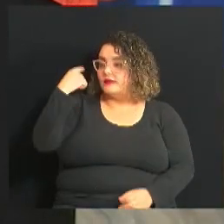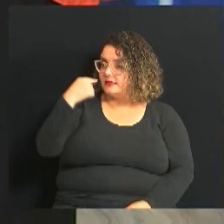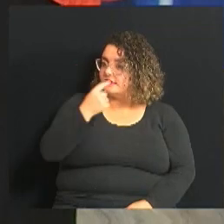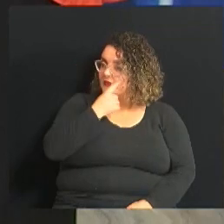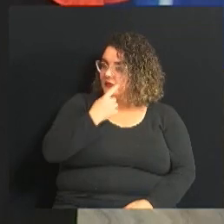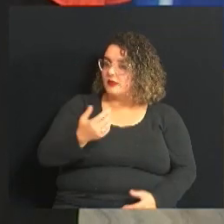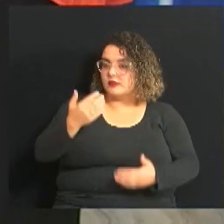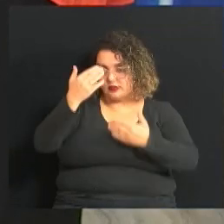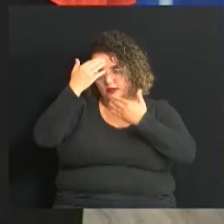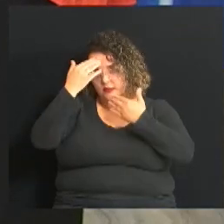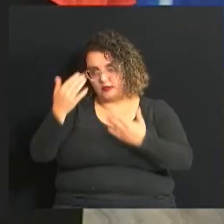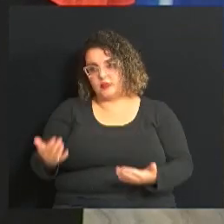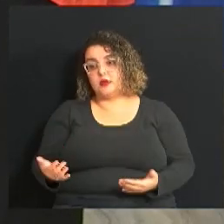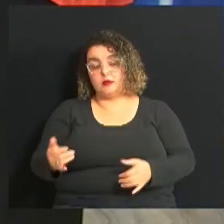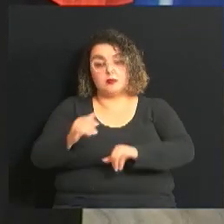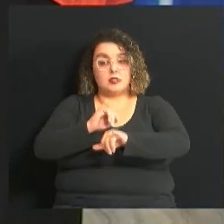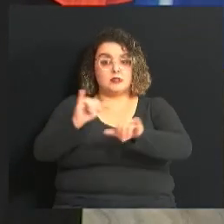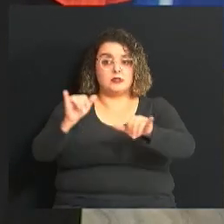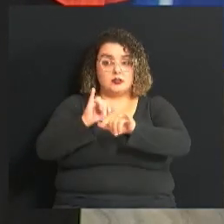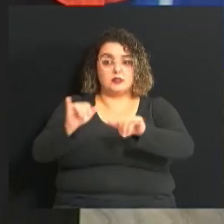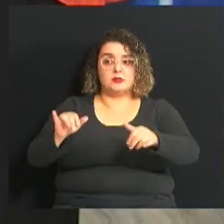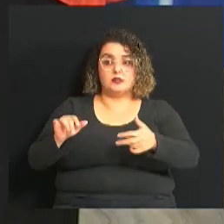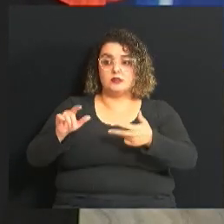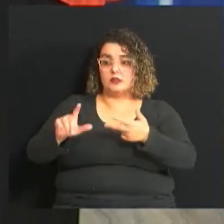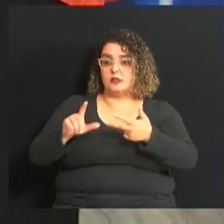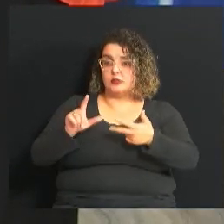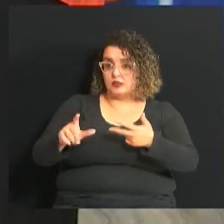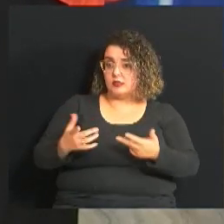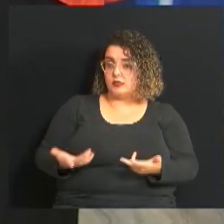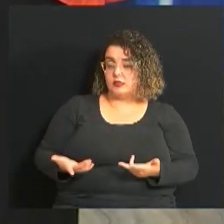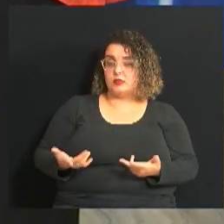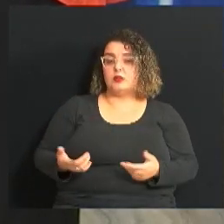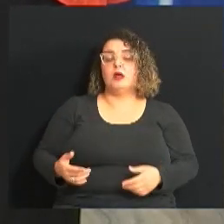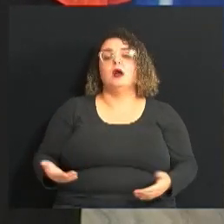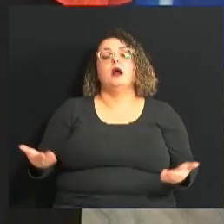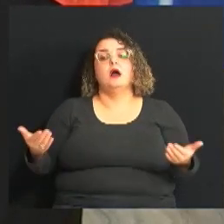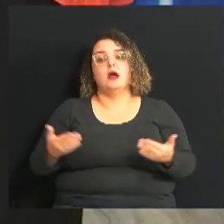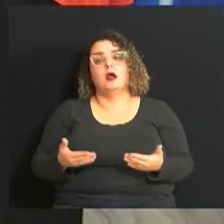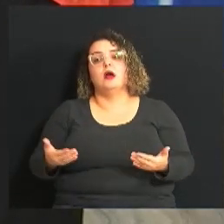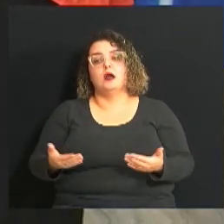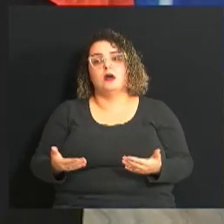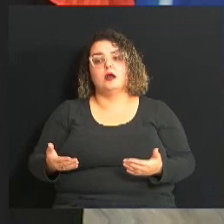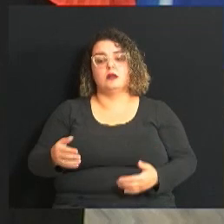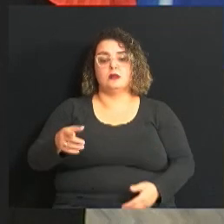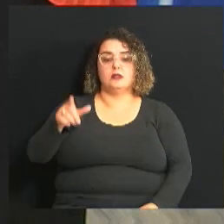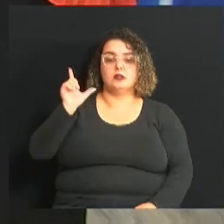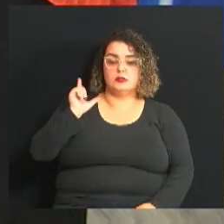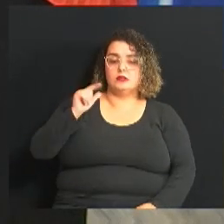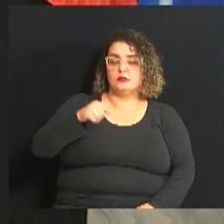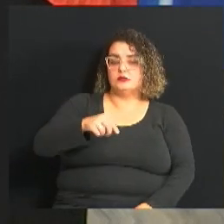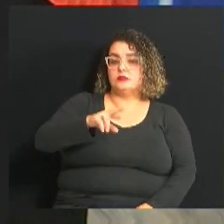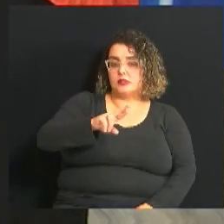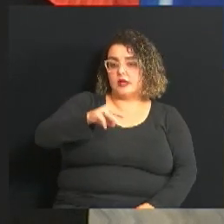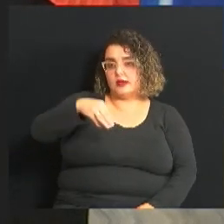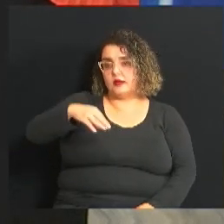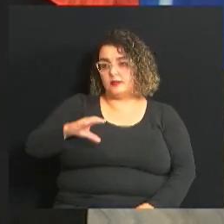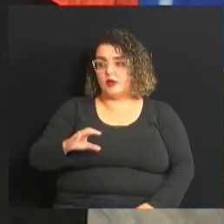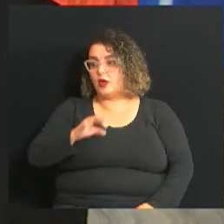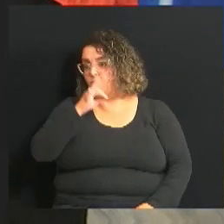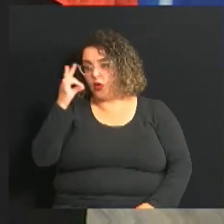obrigado primeiro pelas notícias da Metrópole de Campinas agora com as notícias do Legislativo ótimo fim de semana